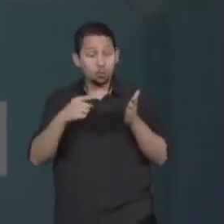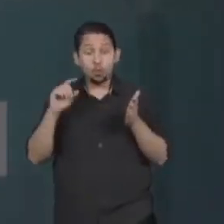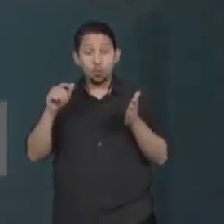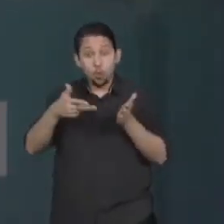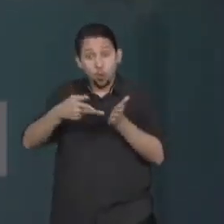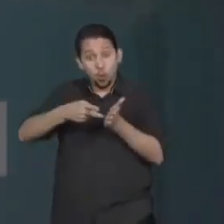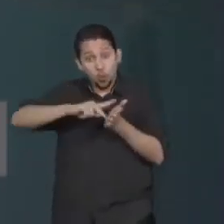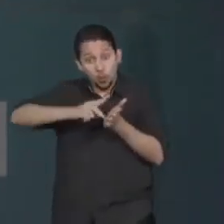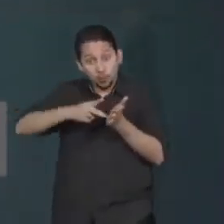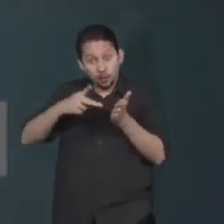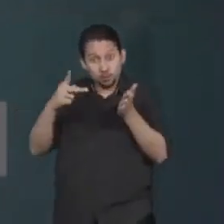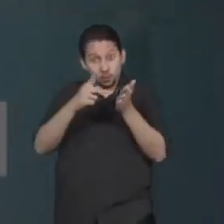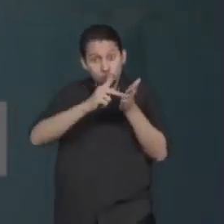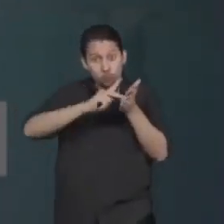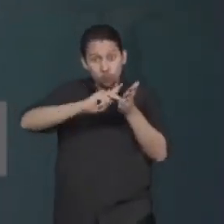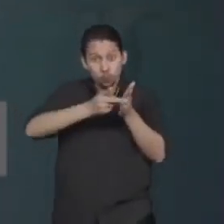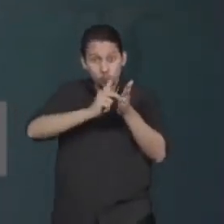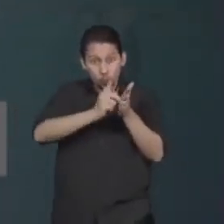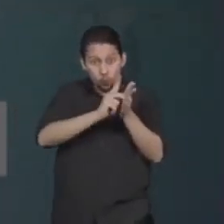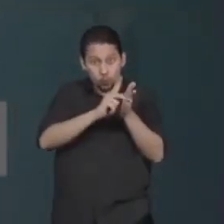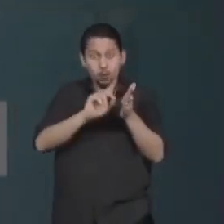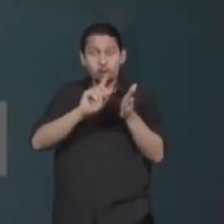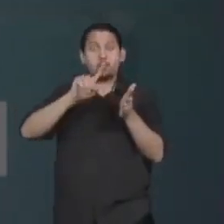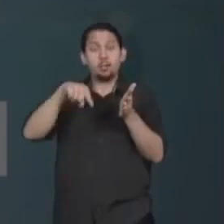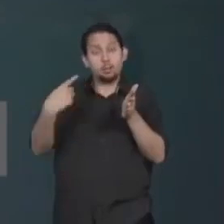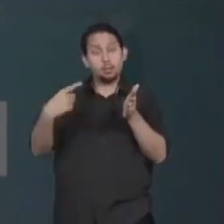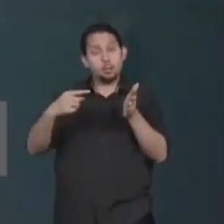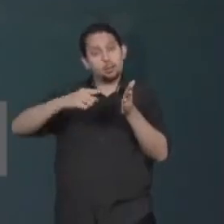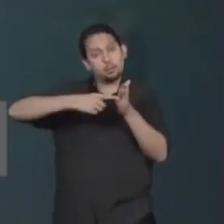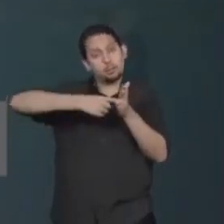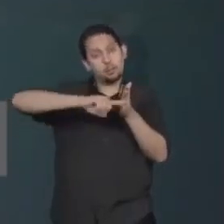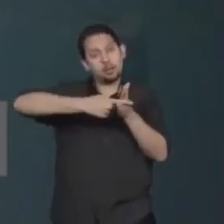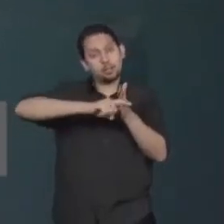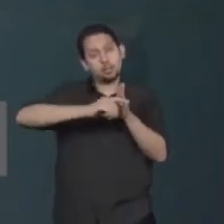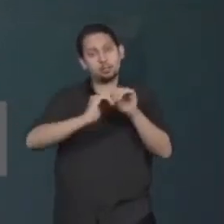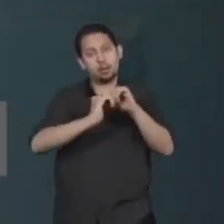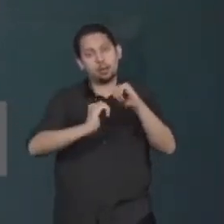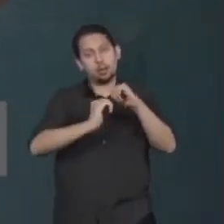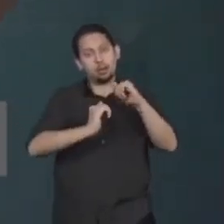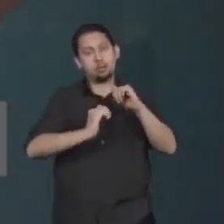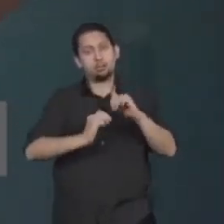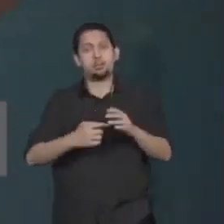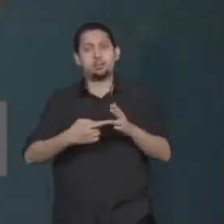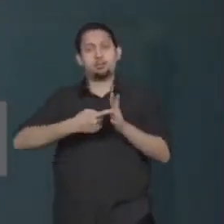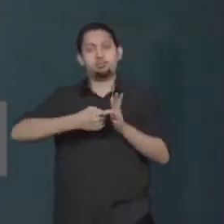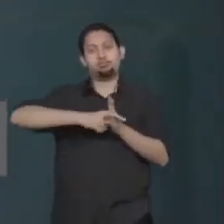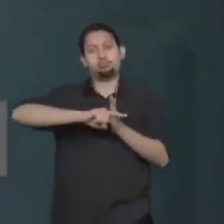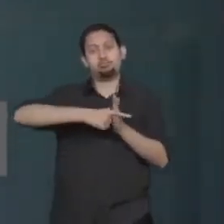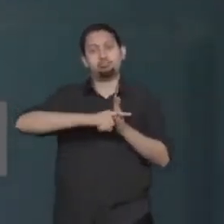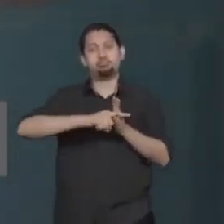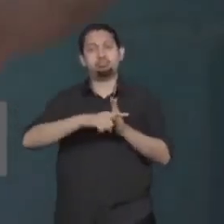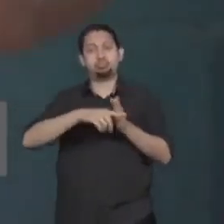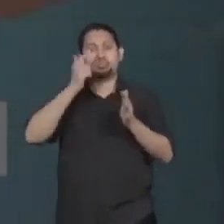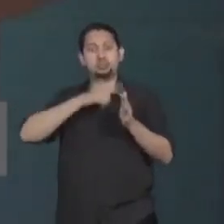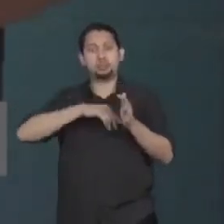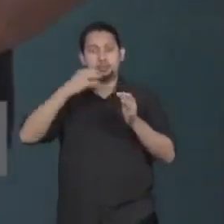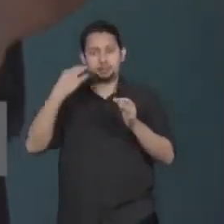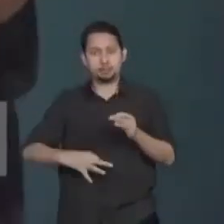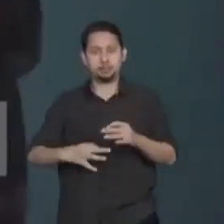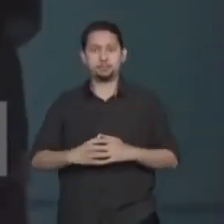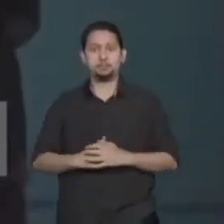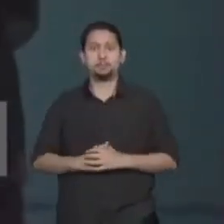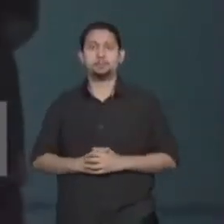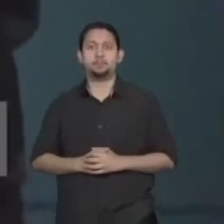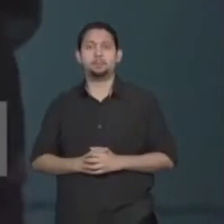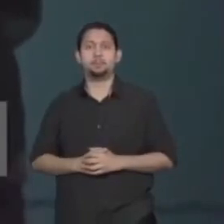compasso e depois vem com o palito e alarga ele. para ele caber certinho nos